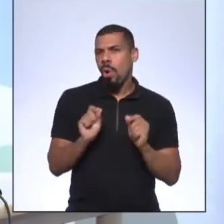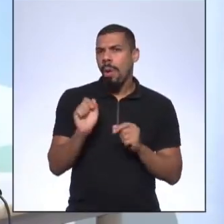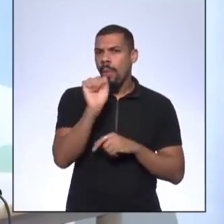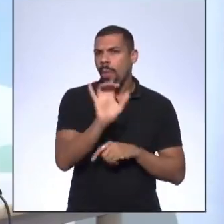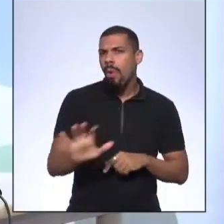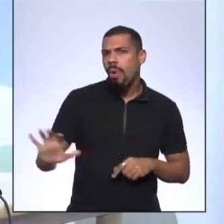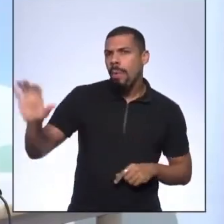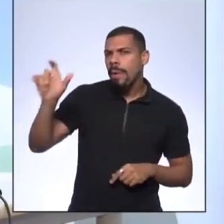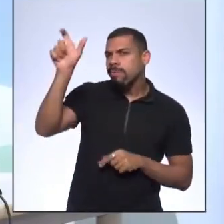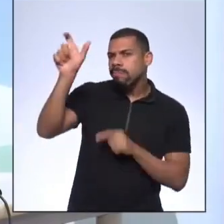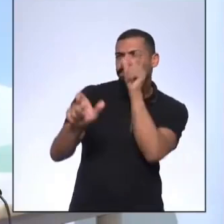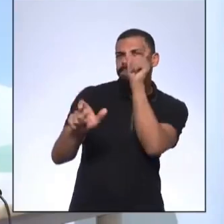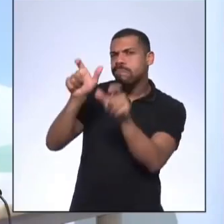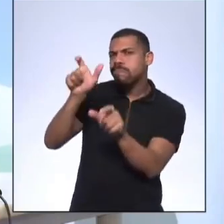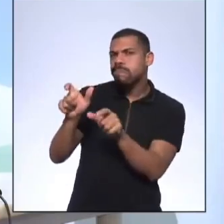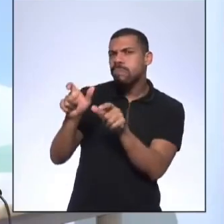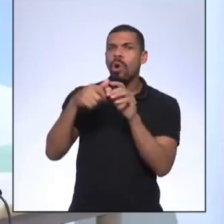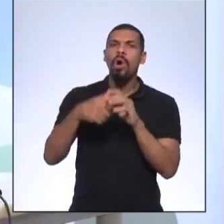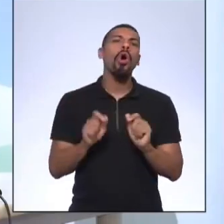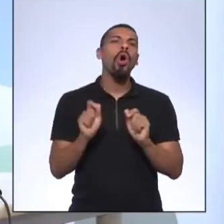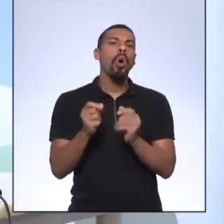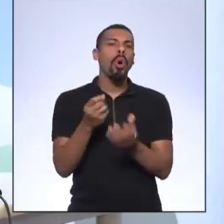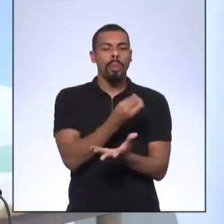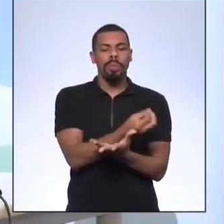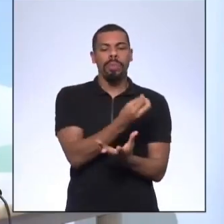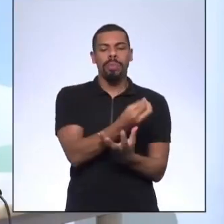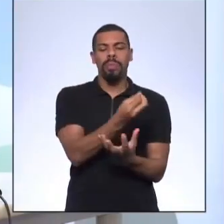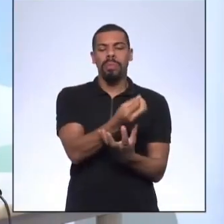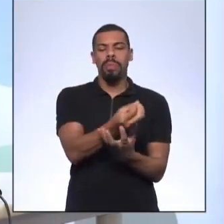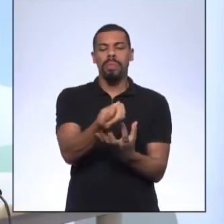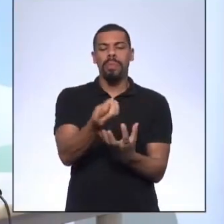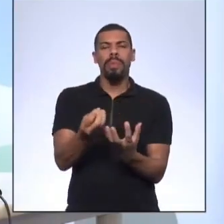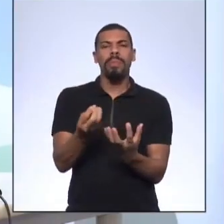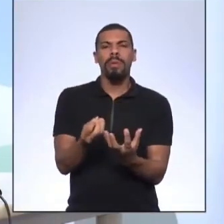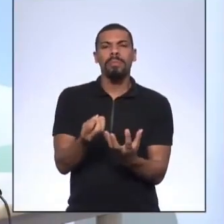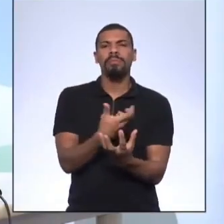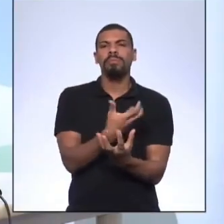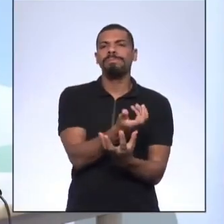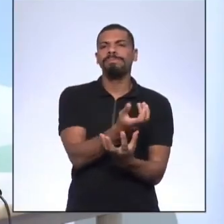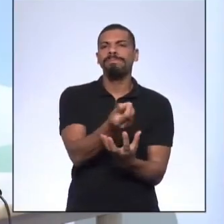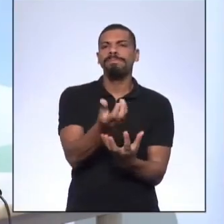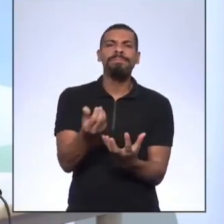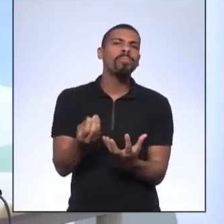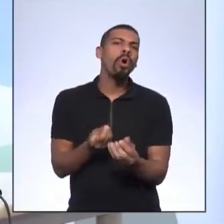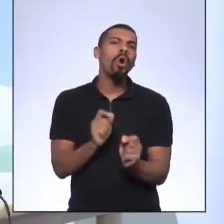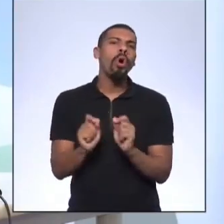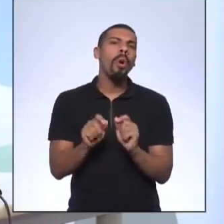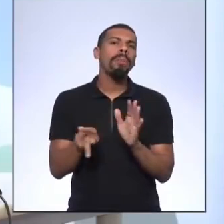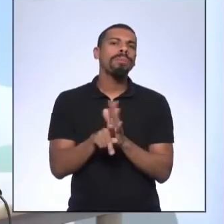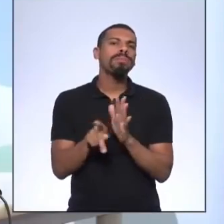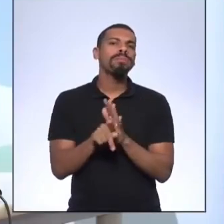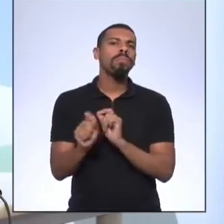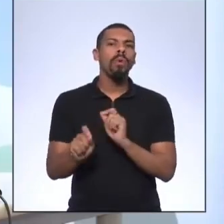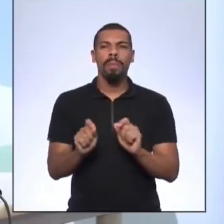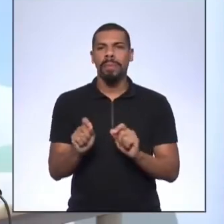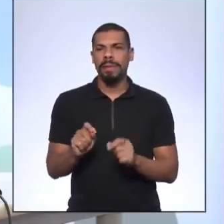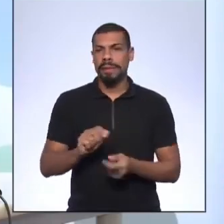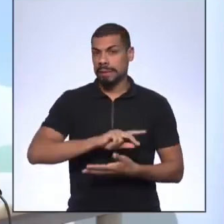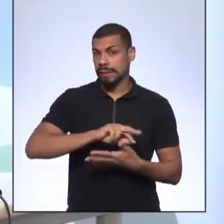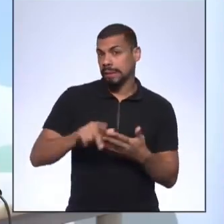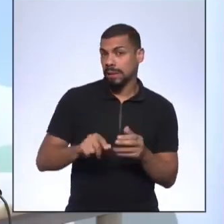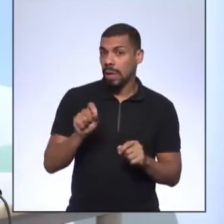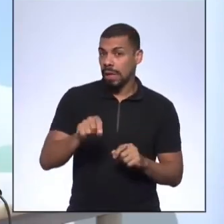europeu chegou ao continente americano e aqui se estabeleceu como a metrópole que explorou as riquezas aqui do